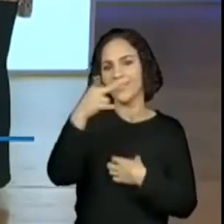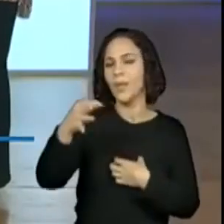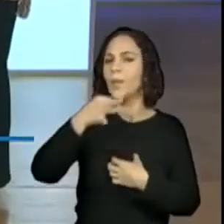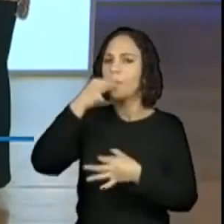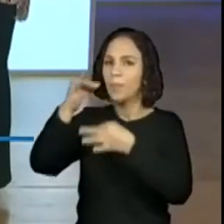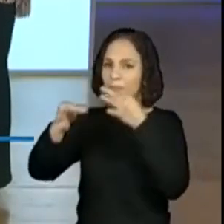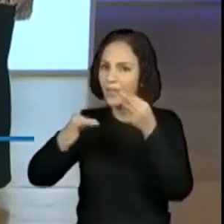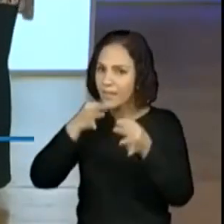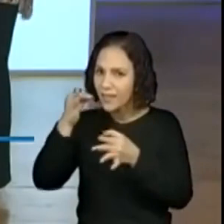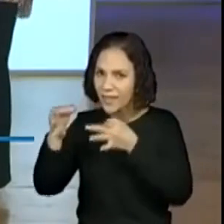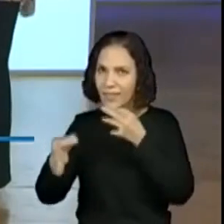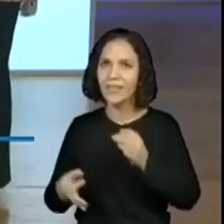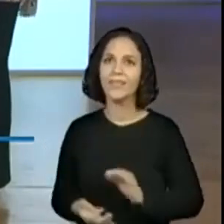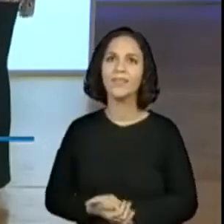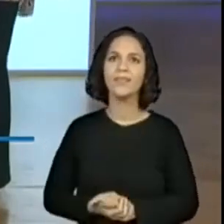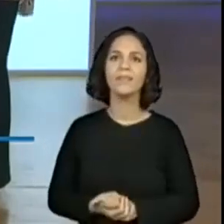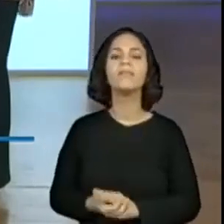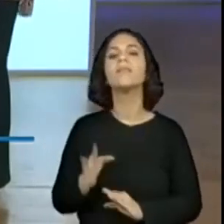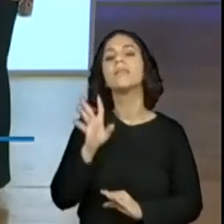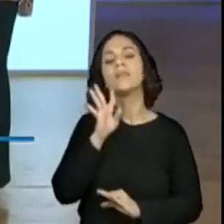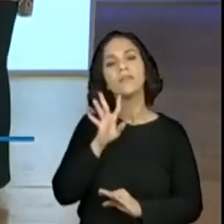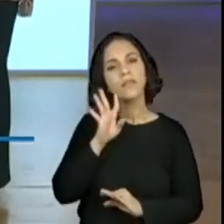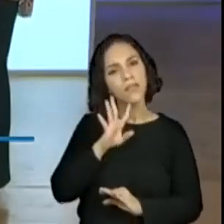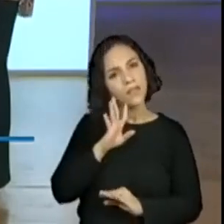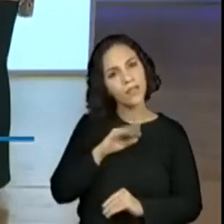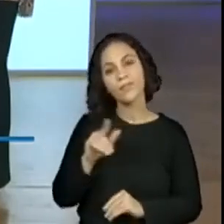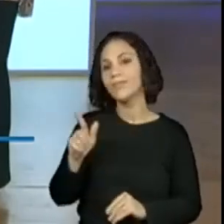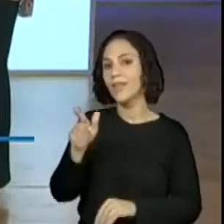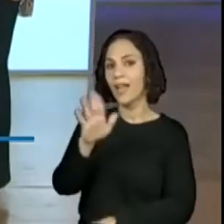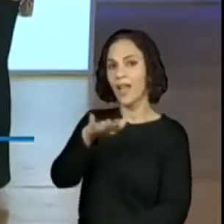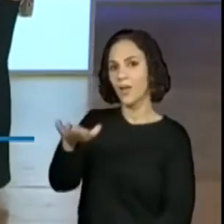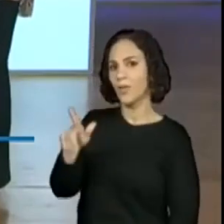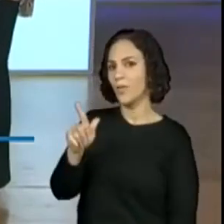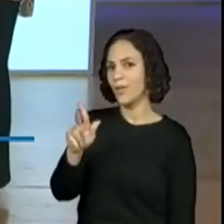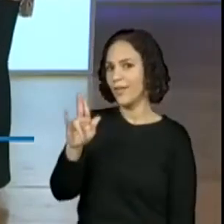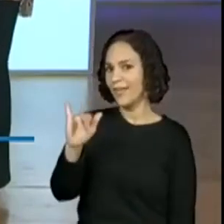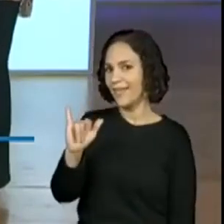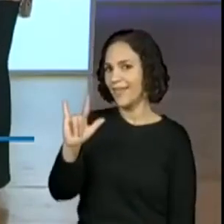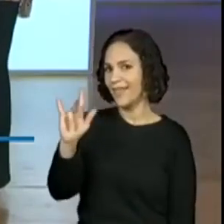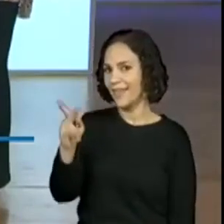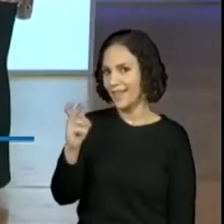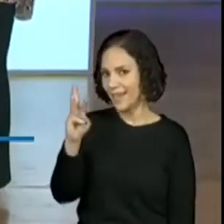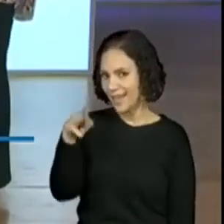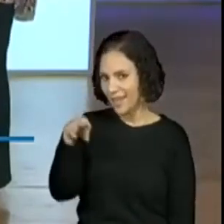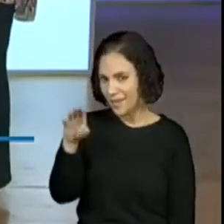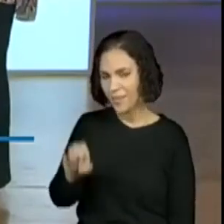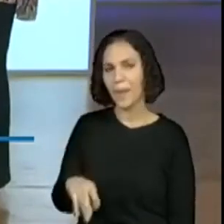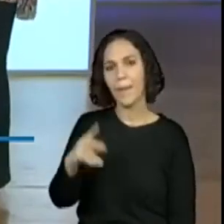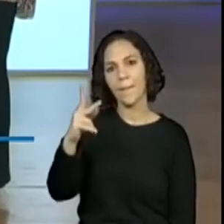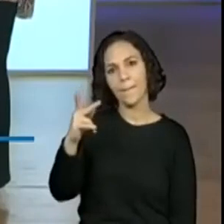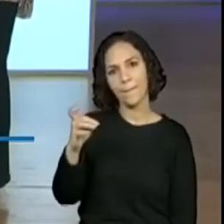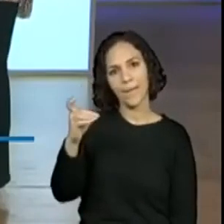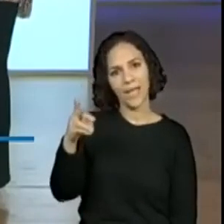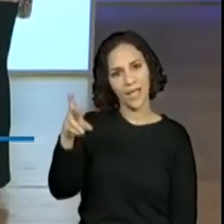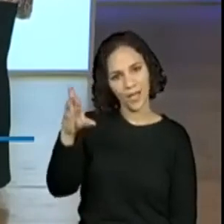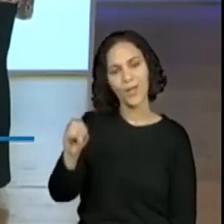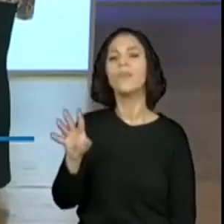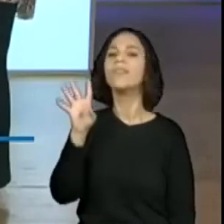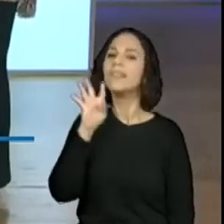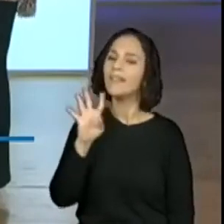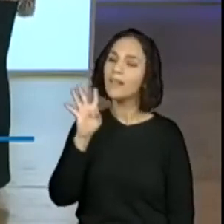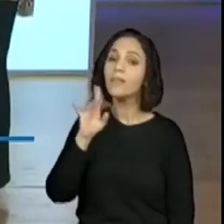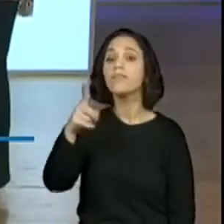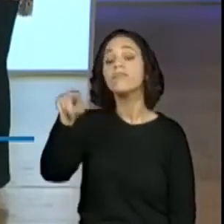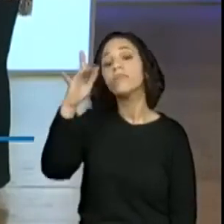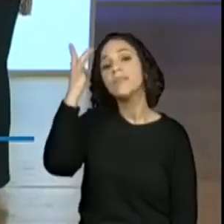mes e colocando ali pros alunos também isoil Guilherme e Pedro estão participando bastante então vamos lá Guilherme e Pedro o que que vocês